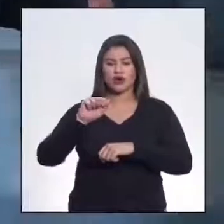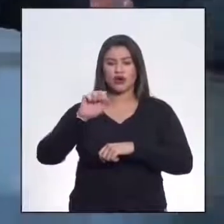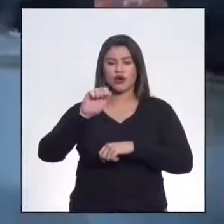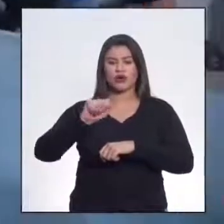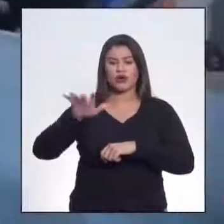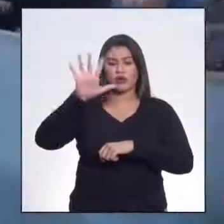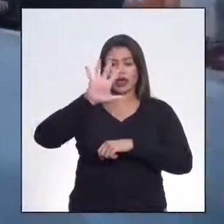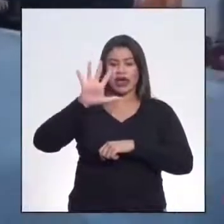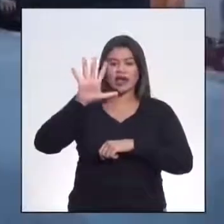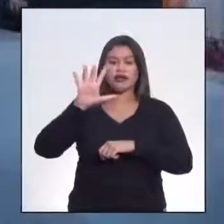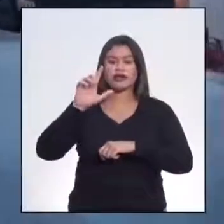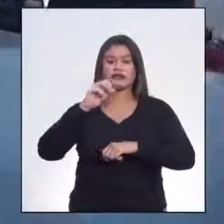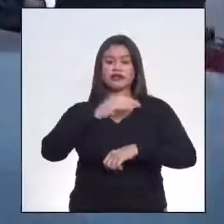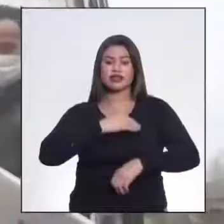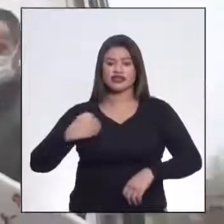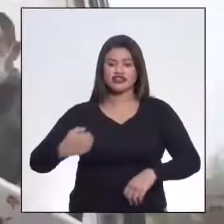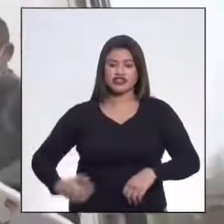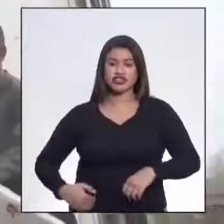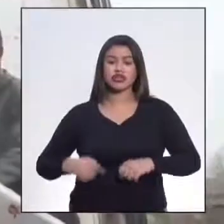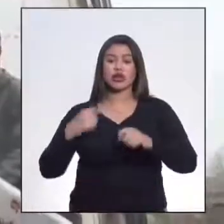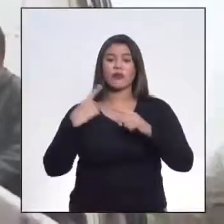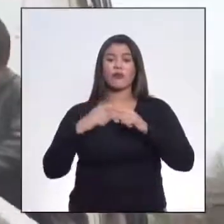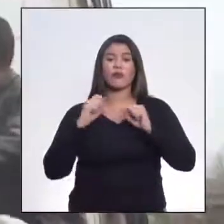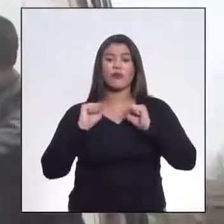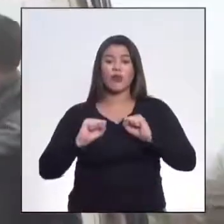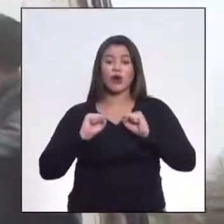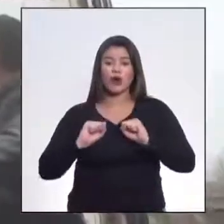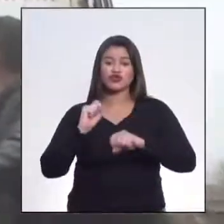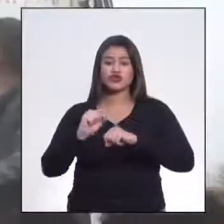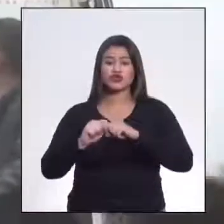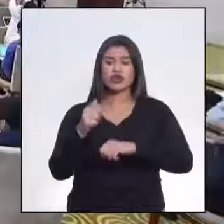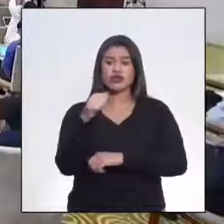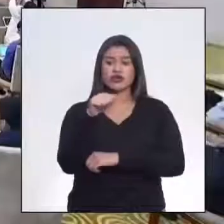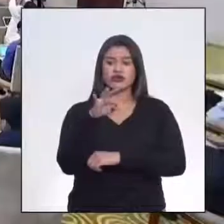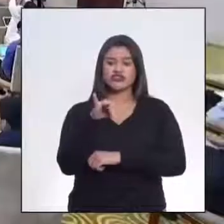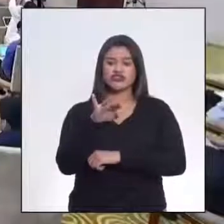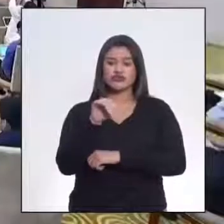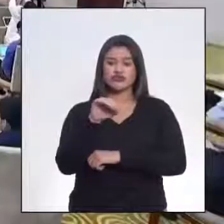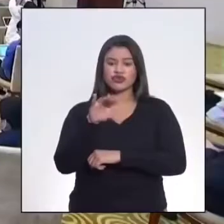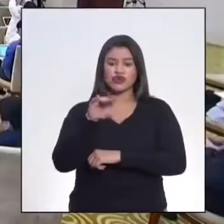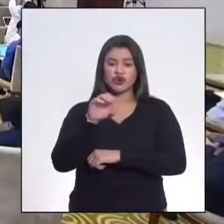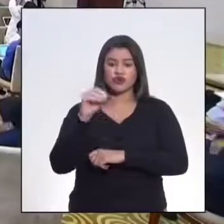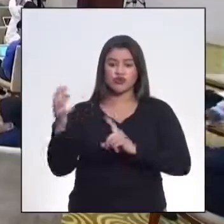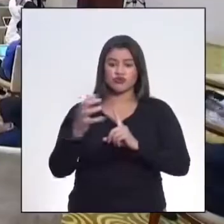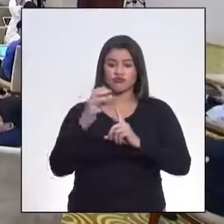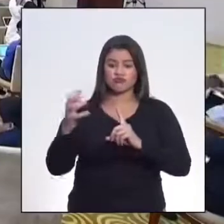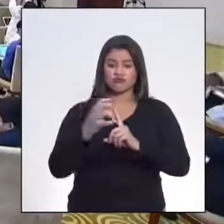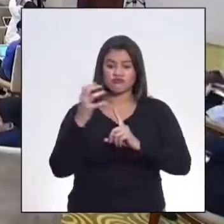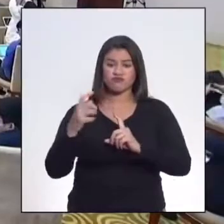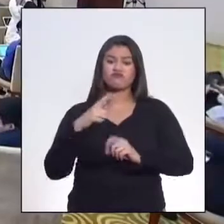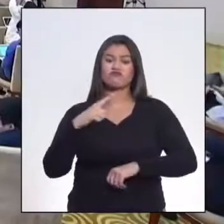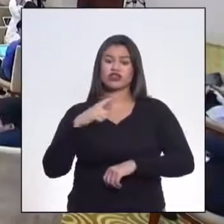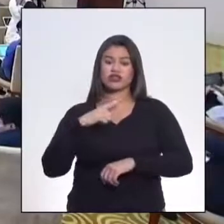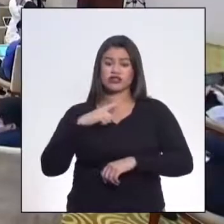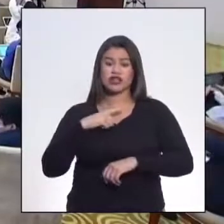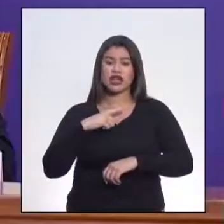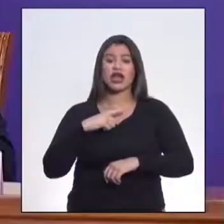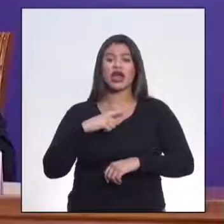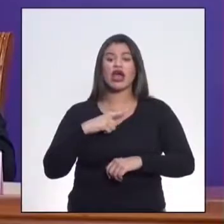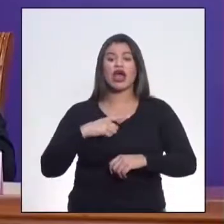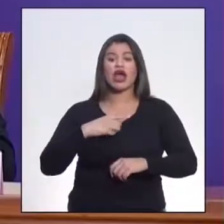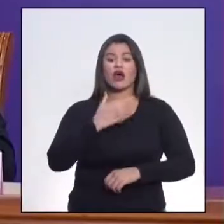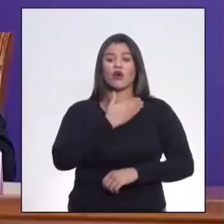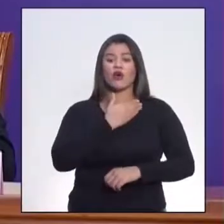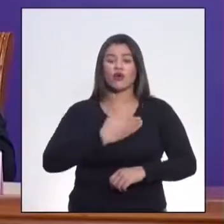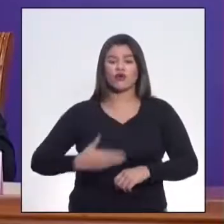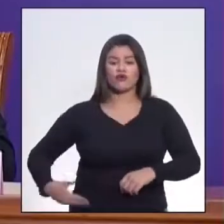coronavírus pode ameaçar o abastecimento global de antibióticos. Autoridades chinesas garantem que, apesar do surto, o